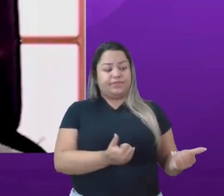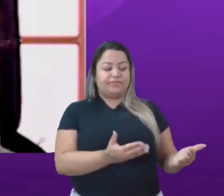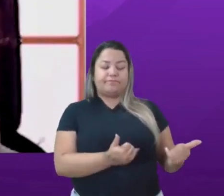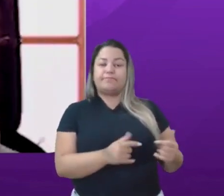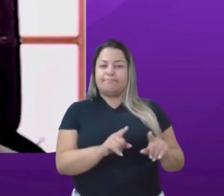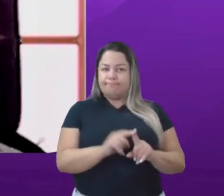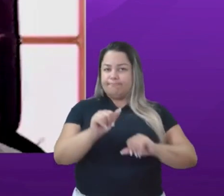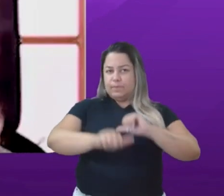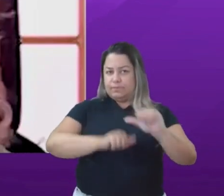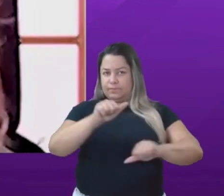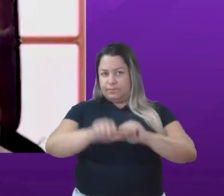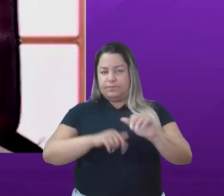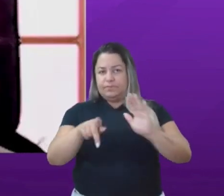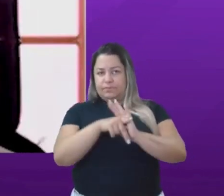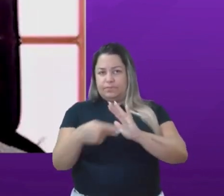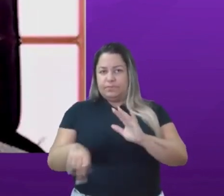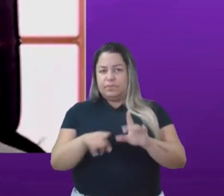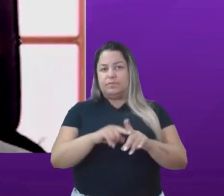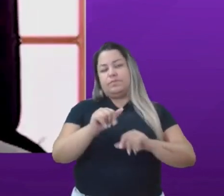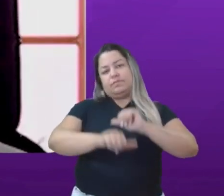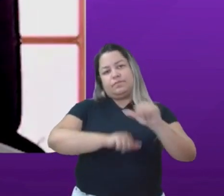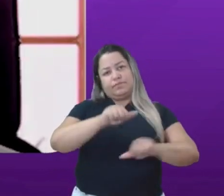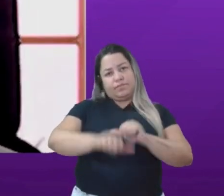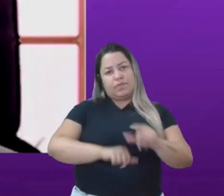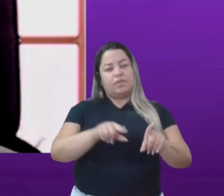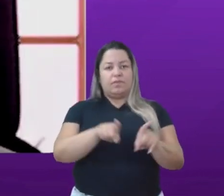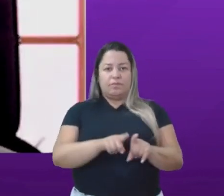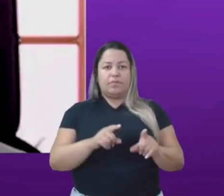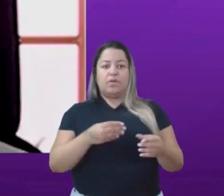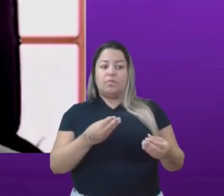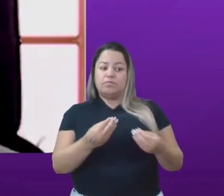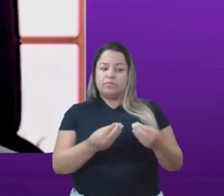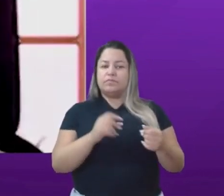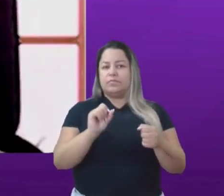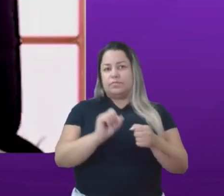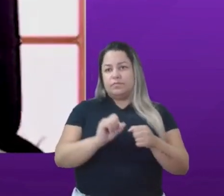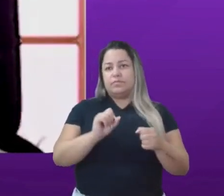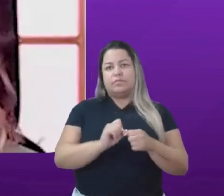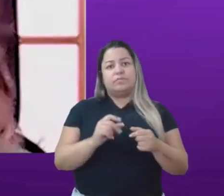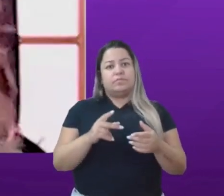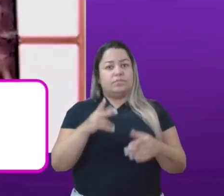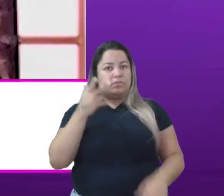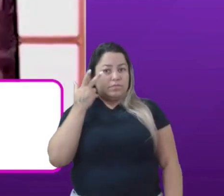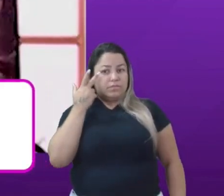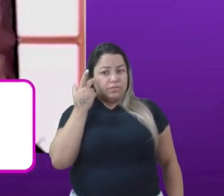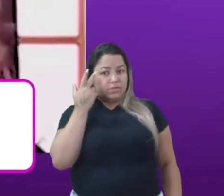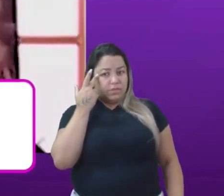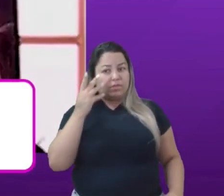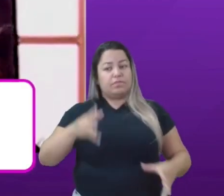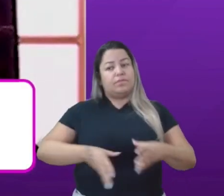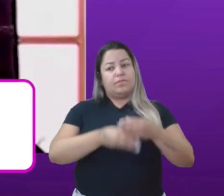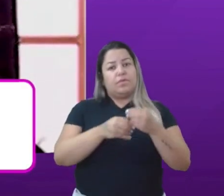da transformação, capazes de mudar a forma como lidamos com a terra e os recursos naturais. Ao introduzir